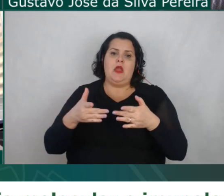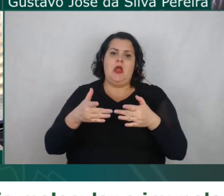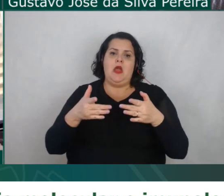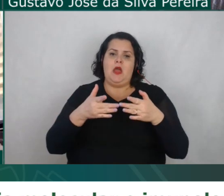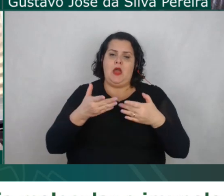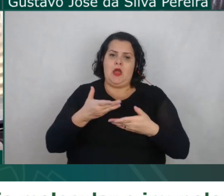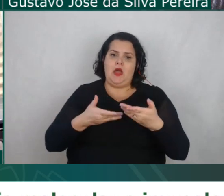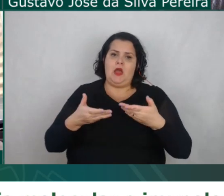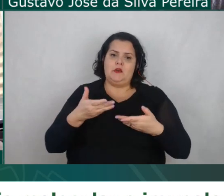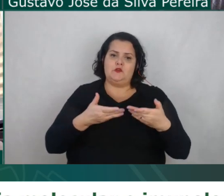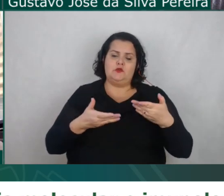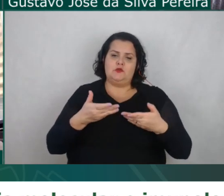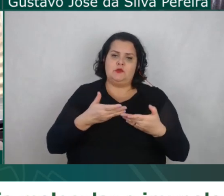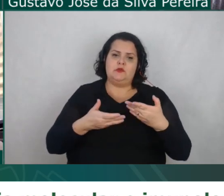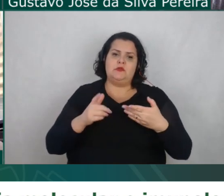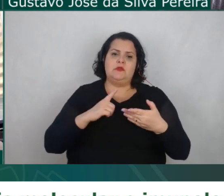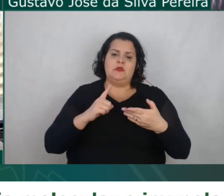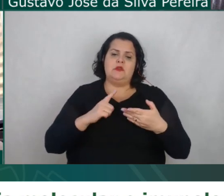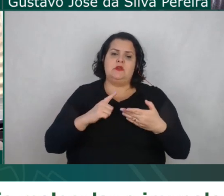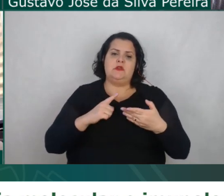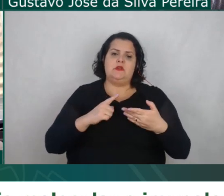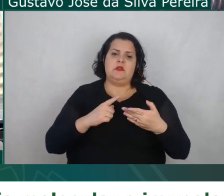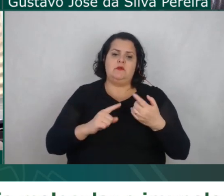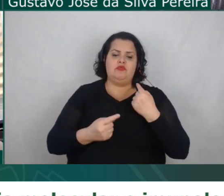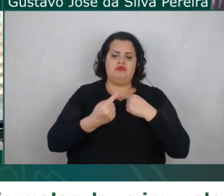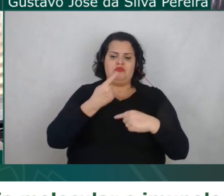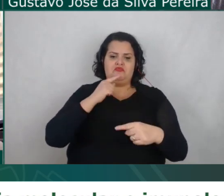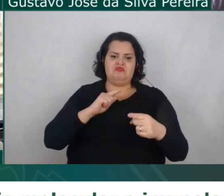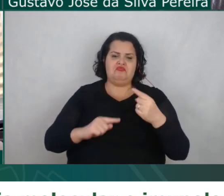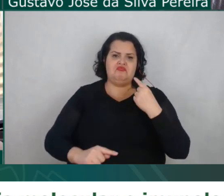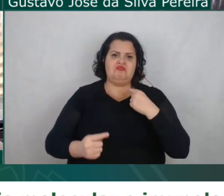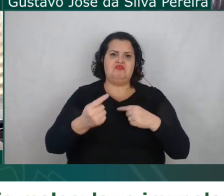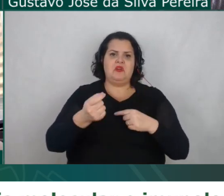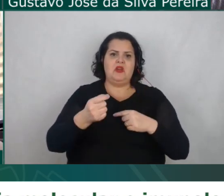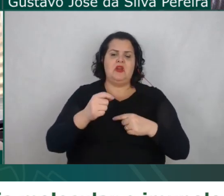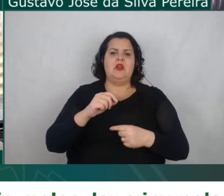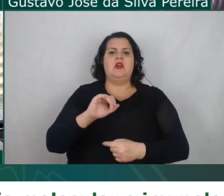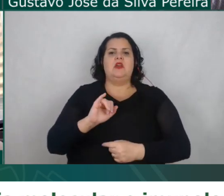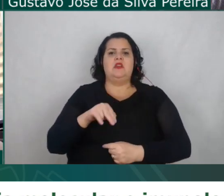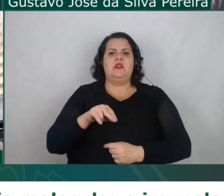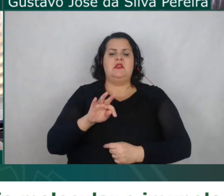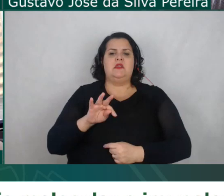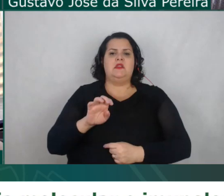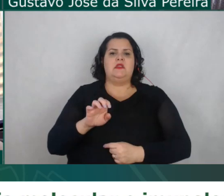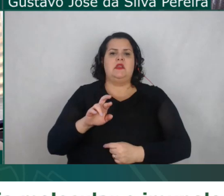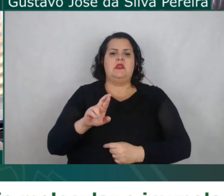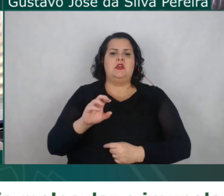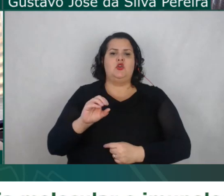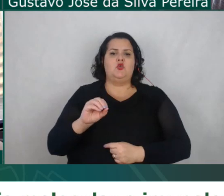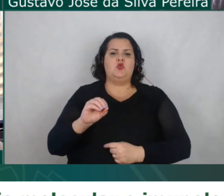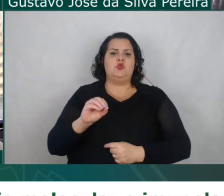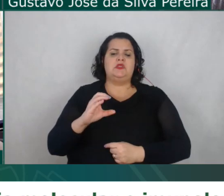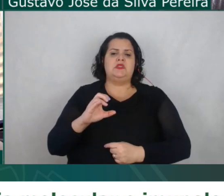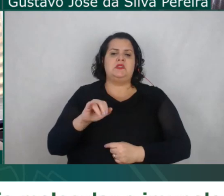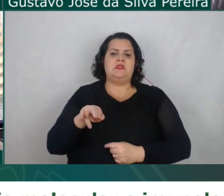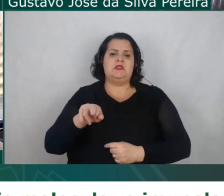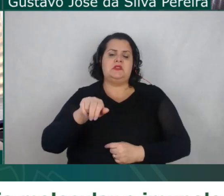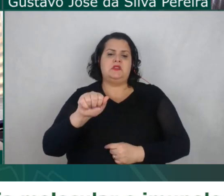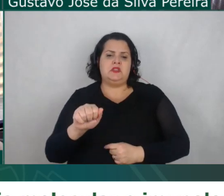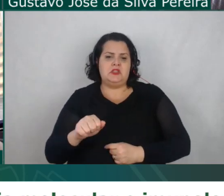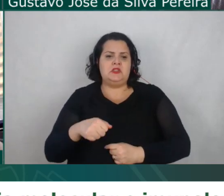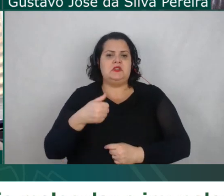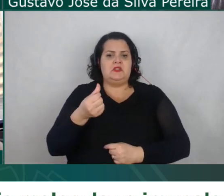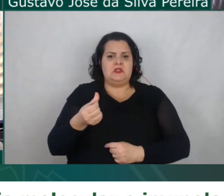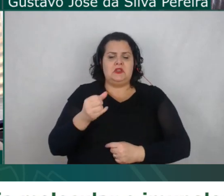nível sérico, nível circulante de interleucinas, como interleucina 6 e interleucina 1, E você vê cronologicamente, você faz